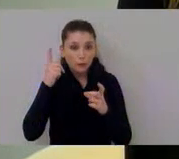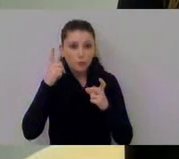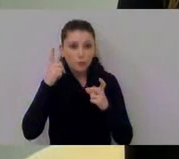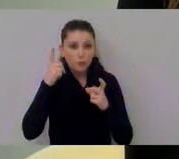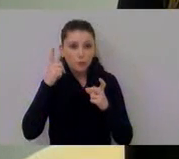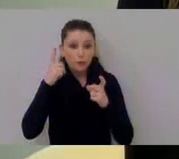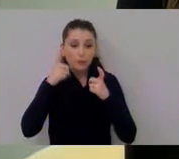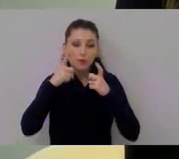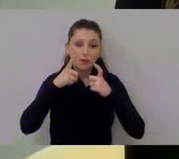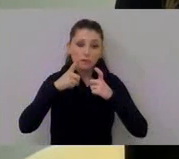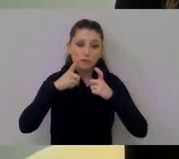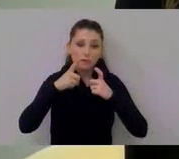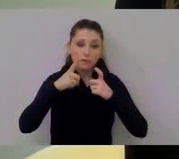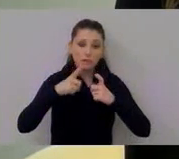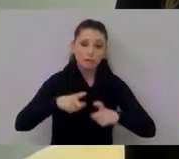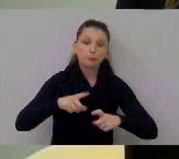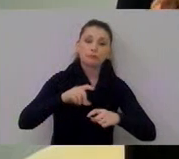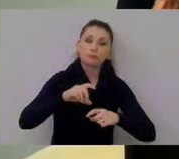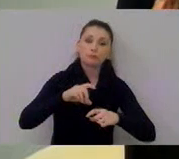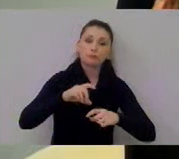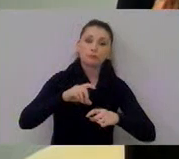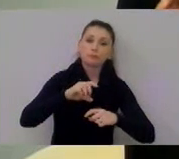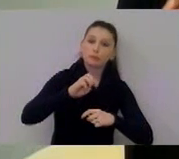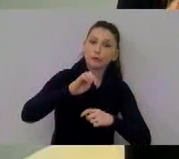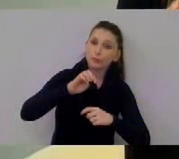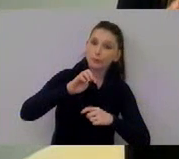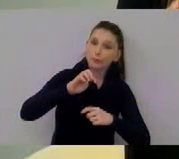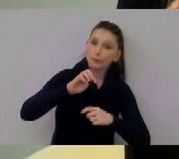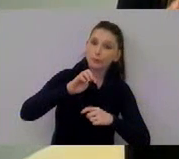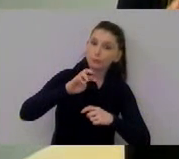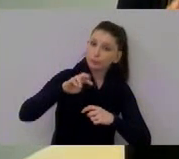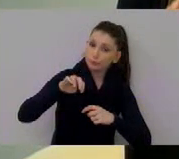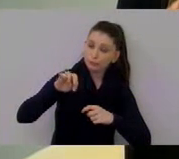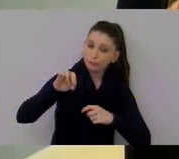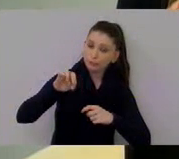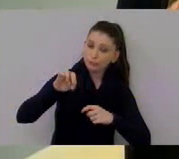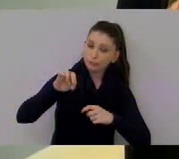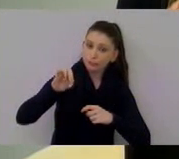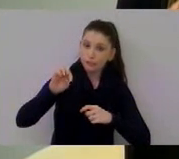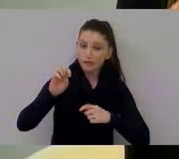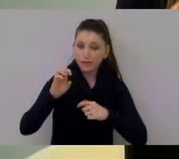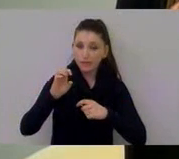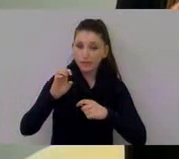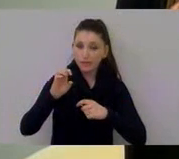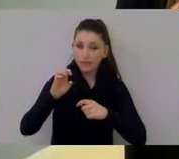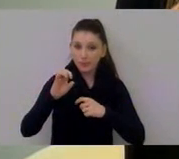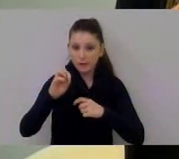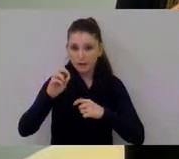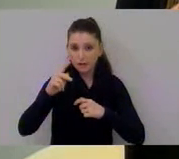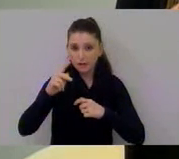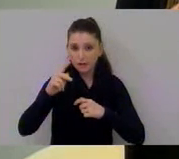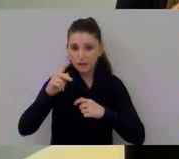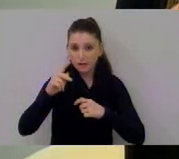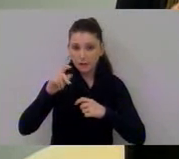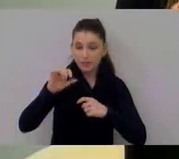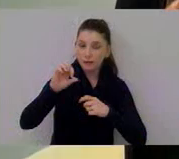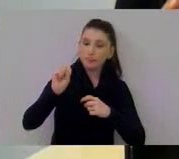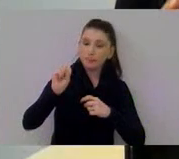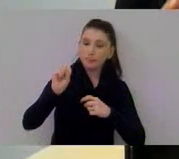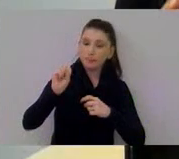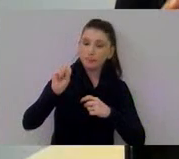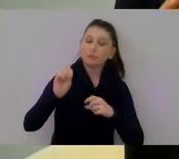também. A questão da falta de educação ambiental,